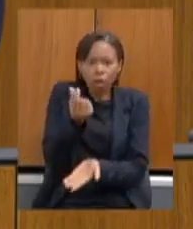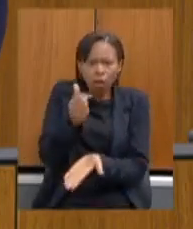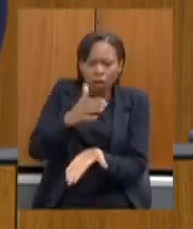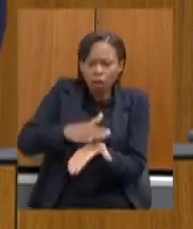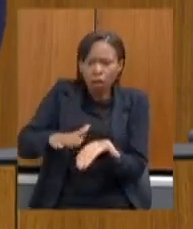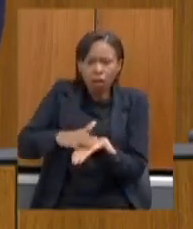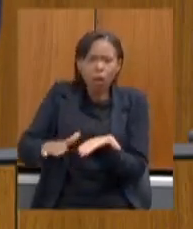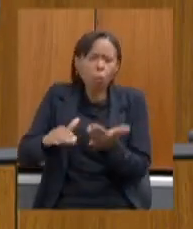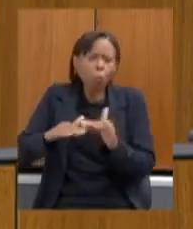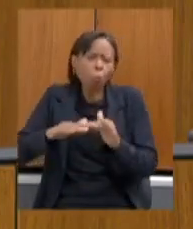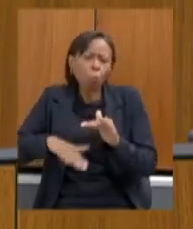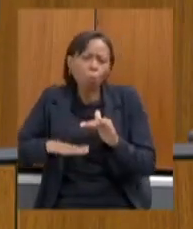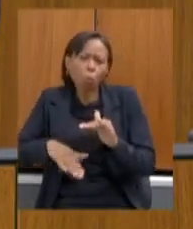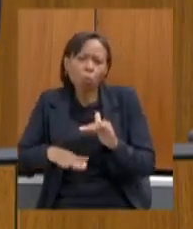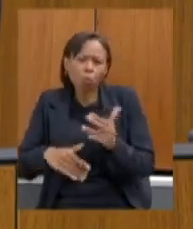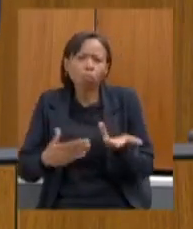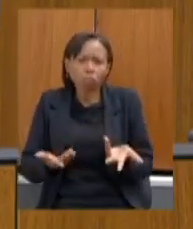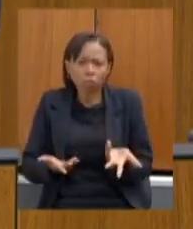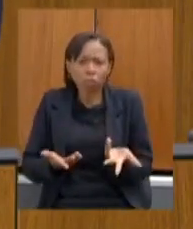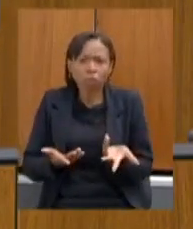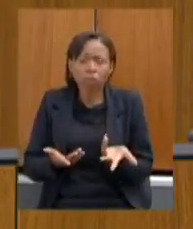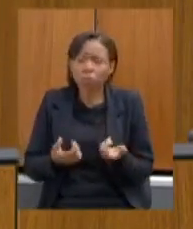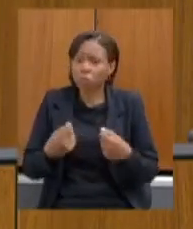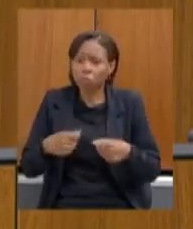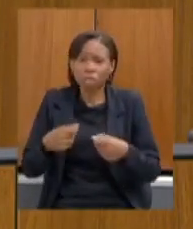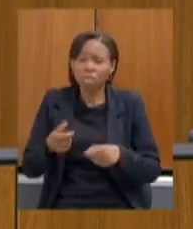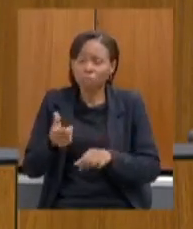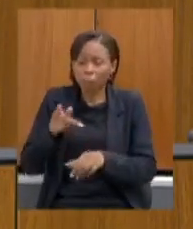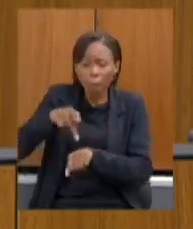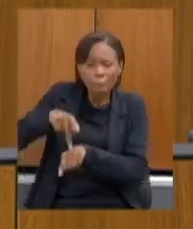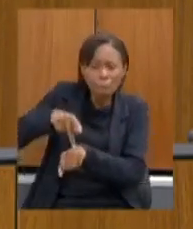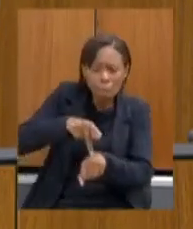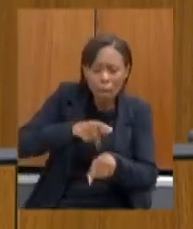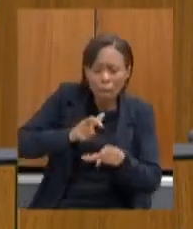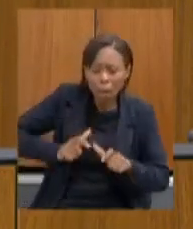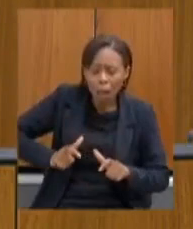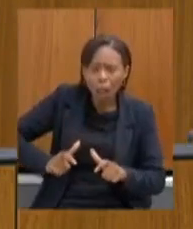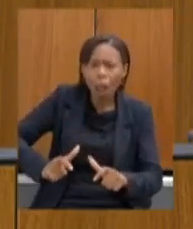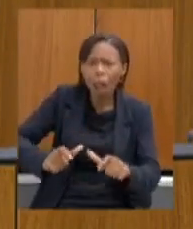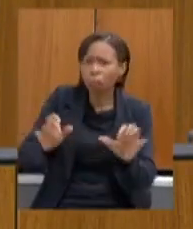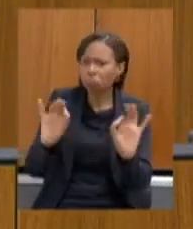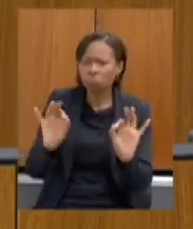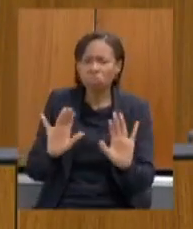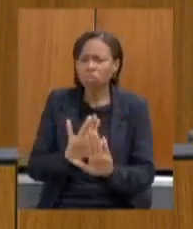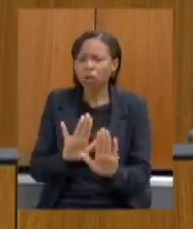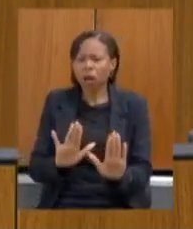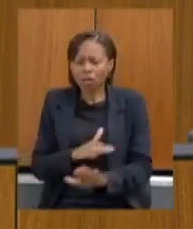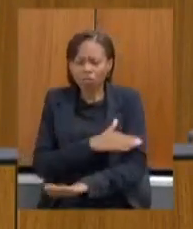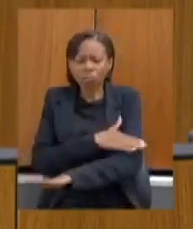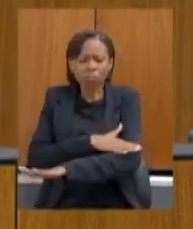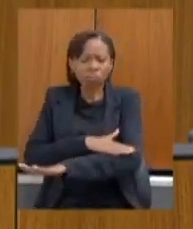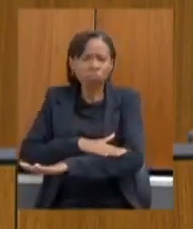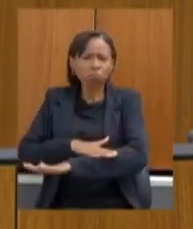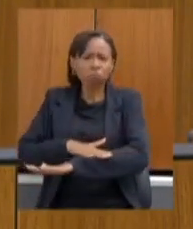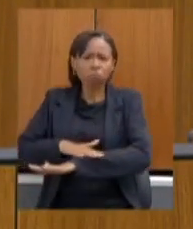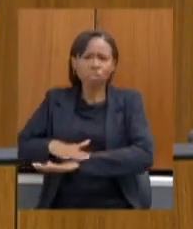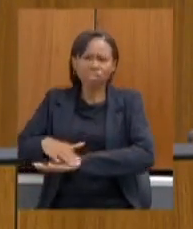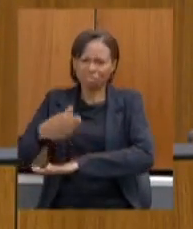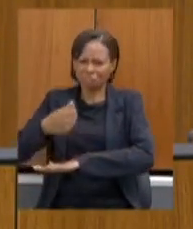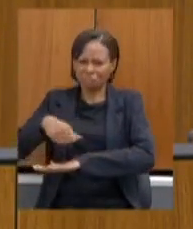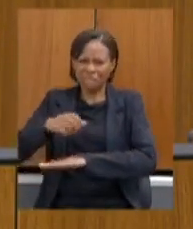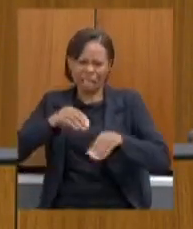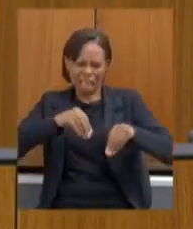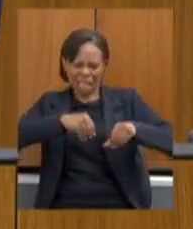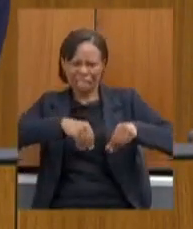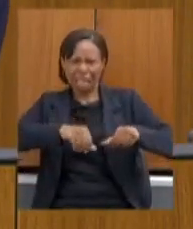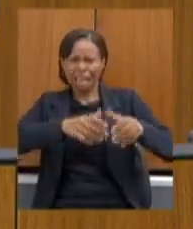colocar, preparar até o solo normal, forma profissional, certinho, mas sem ficar com um monte de movimentação de terra para